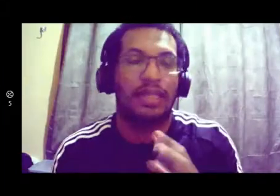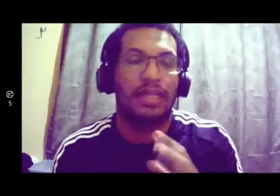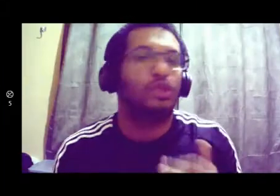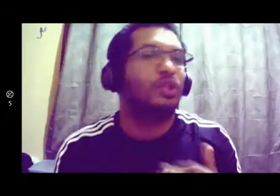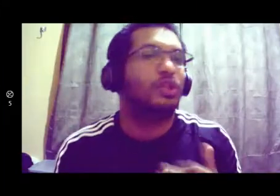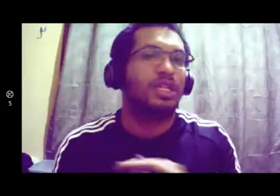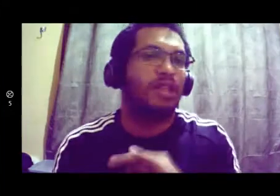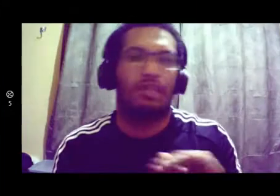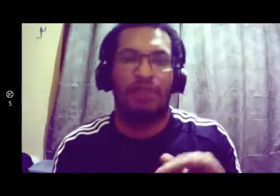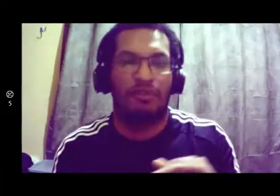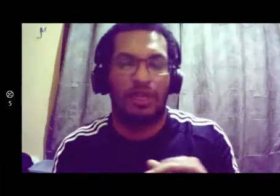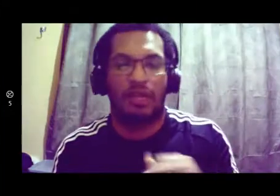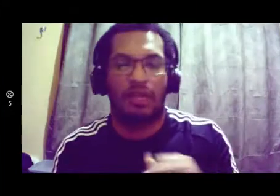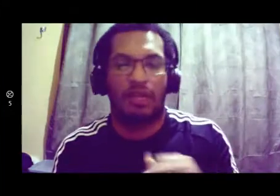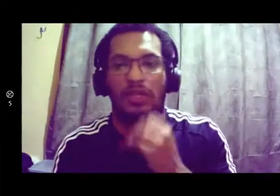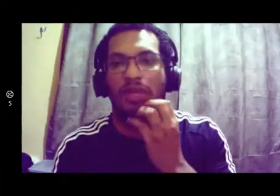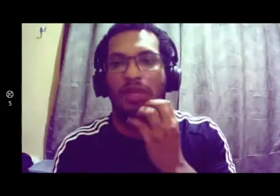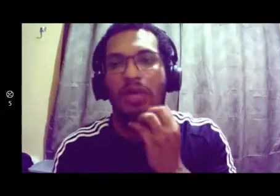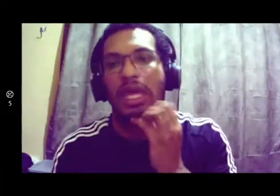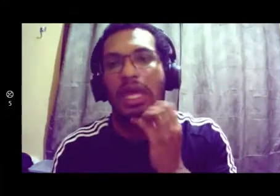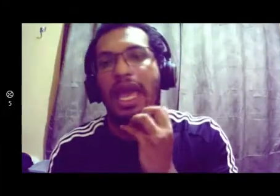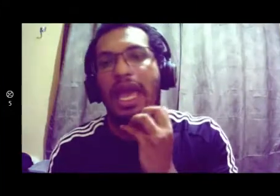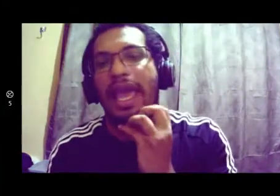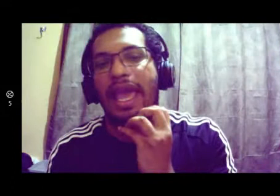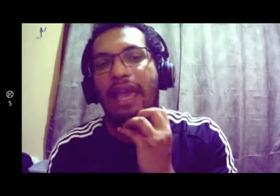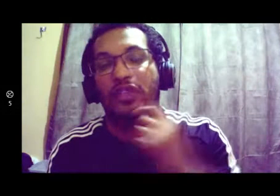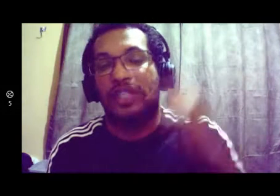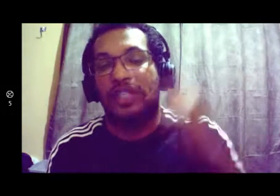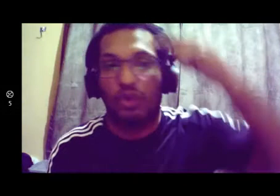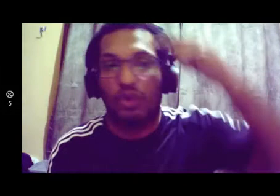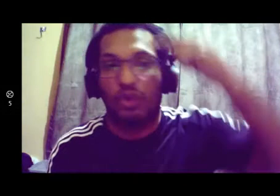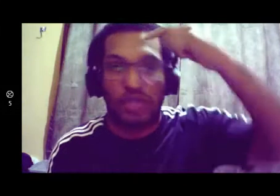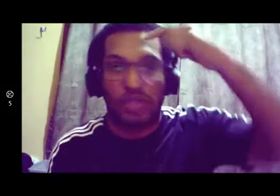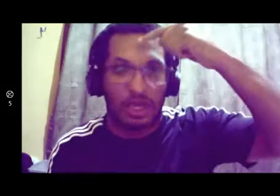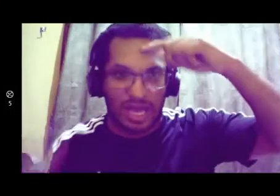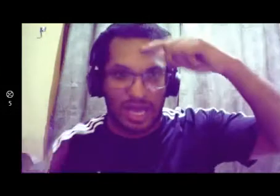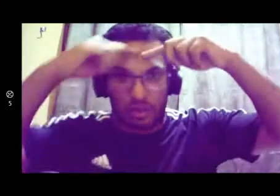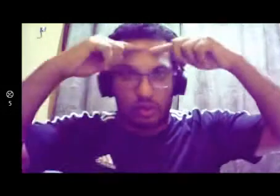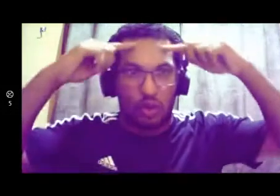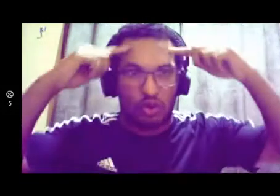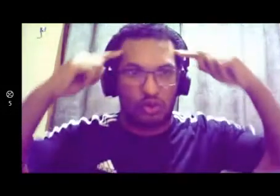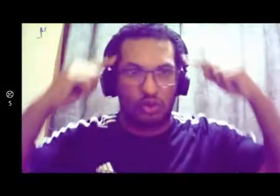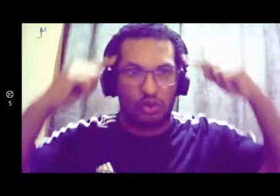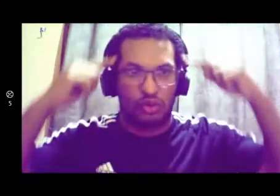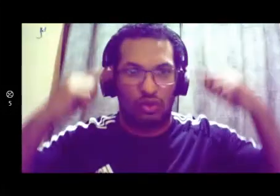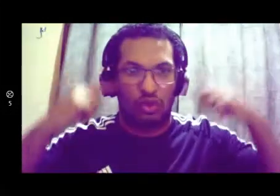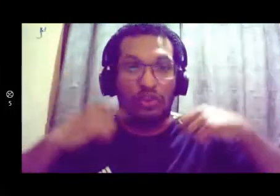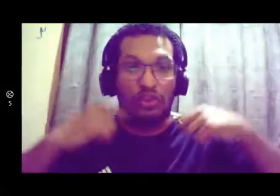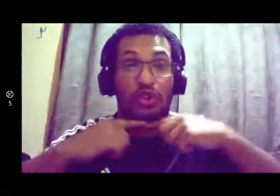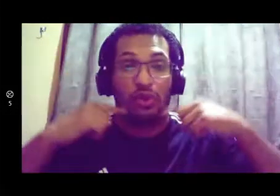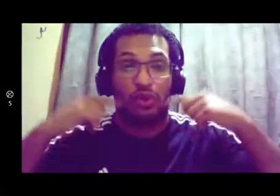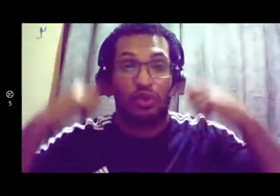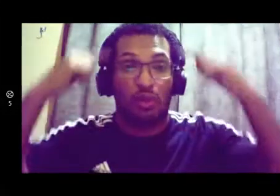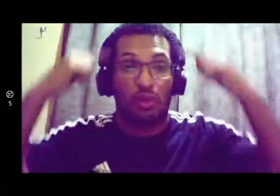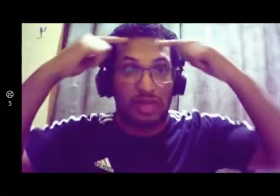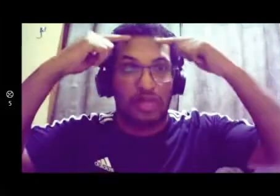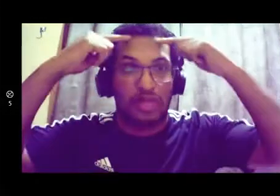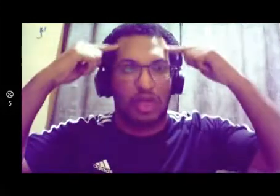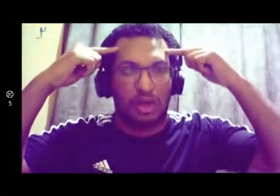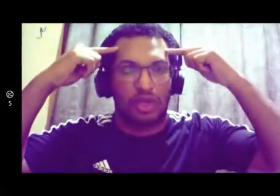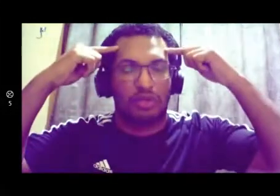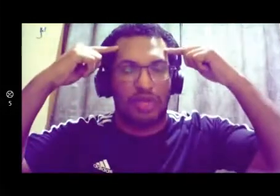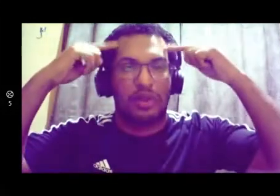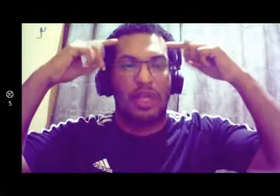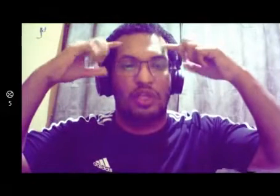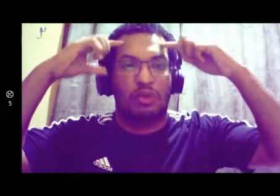aí tem estudos que entendem perfeitamente isso, tá bom? Você usa o rosto como se fosse os ponteiros